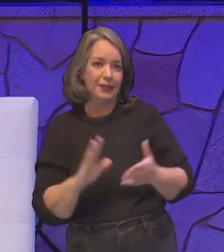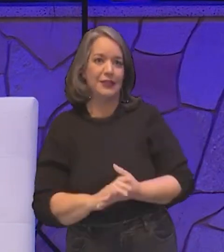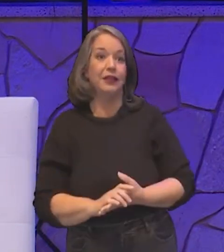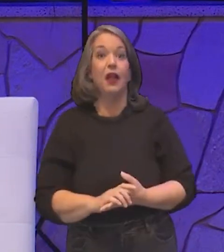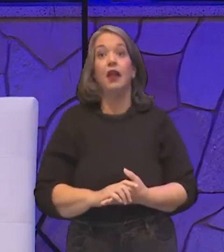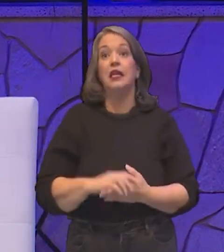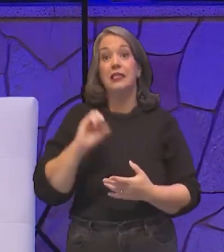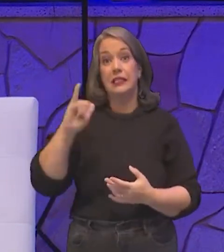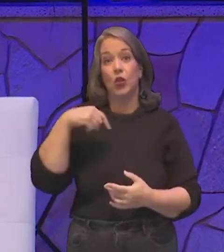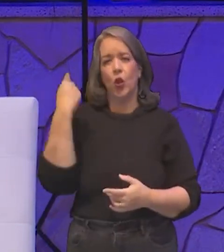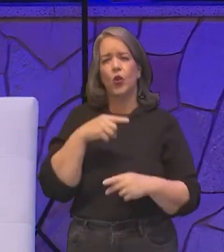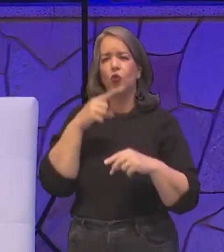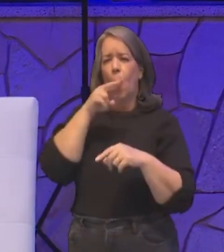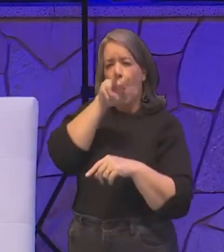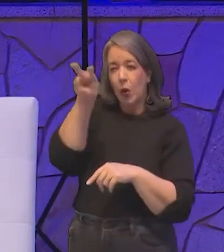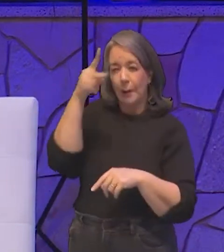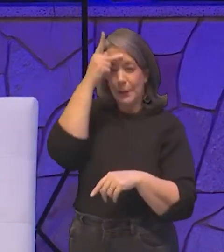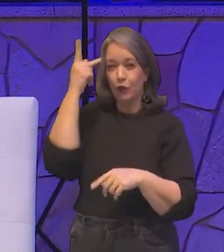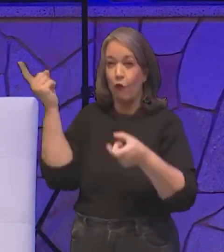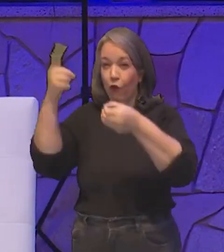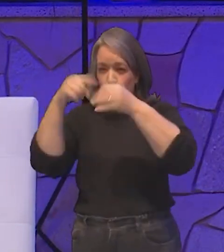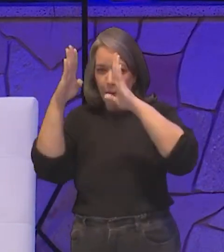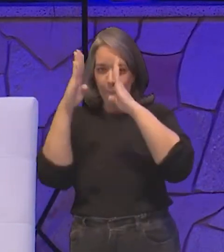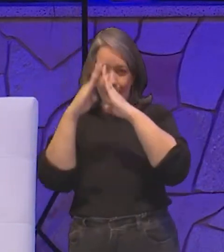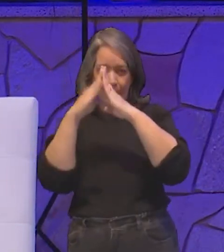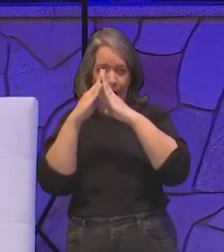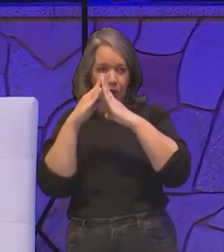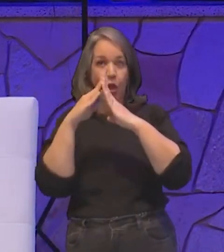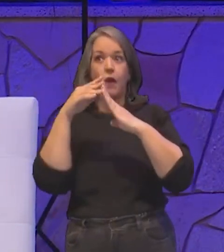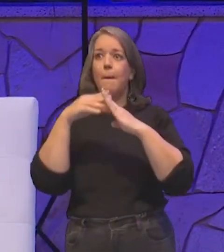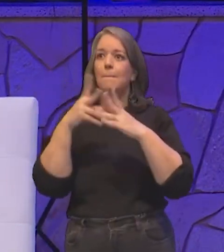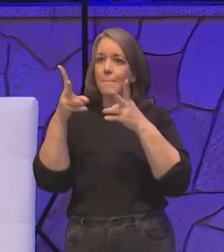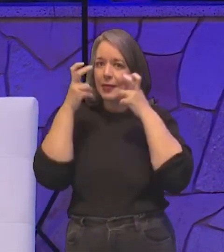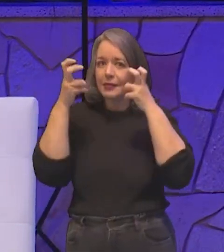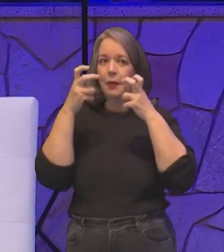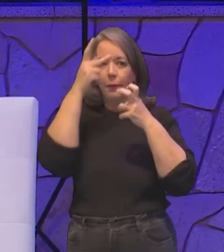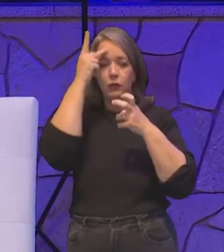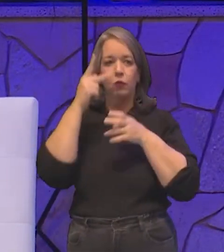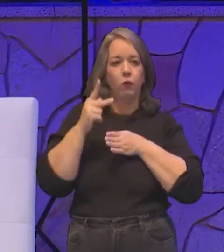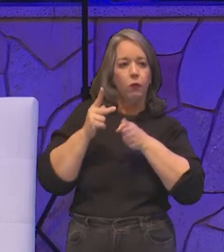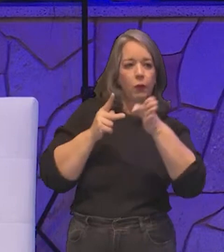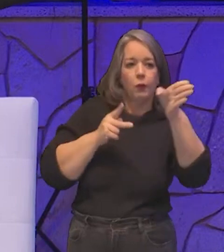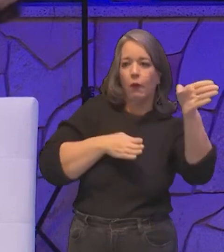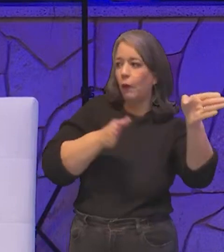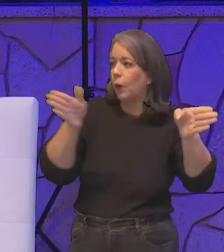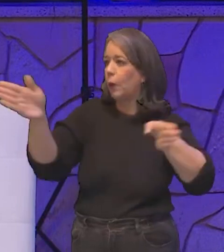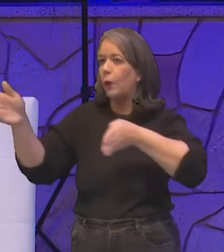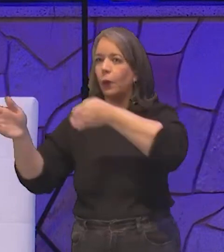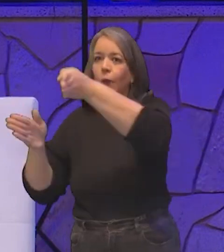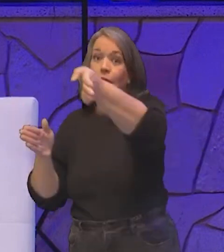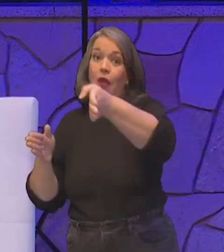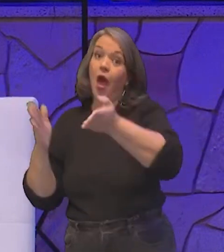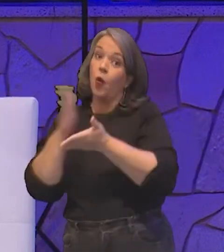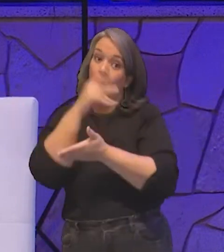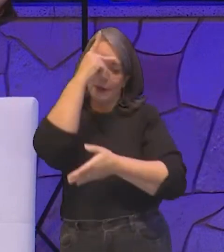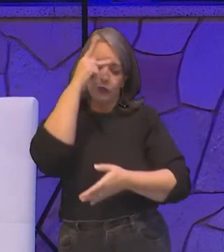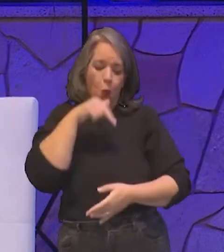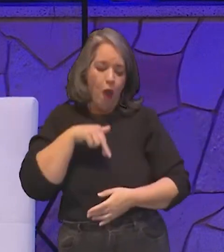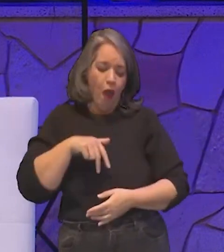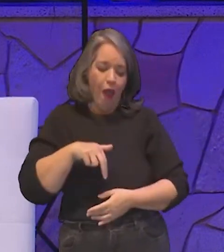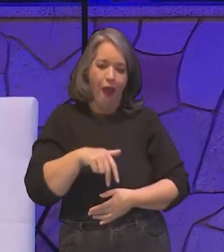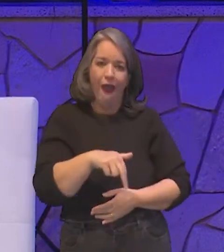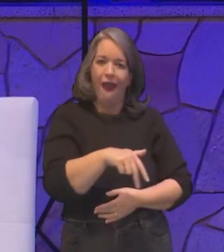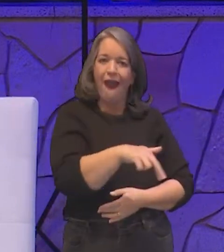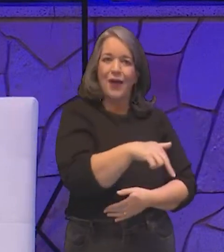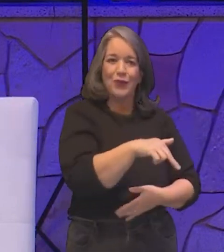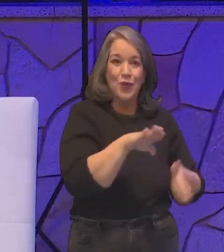para uma direção completamente diferente. Alguns, como eu, apenas andariam alguns passos para chegar em casa e já estariam, porque moram aqui